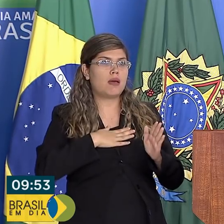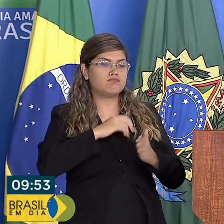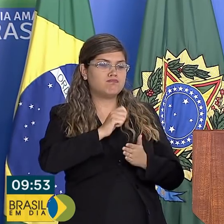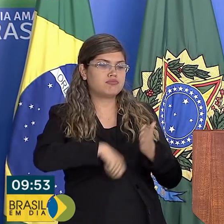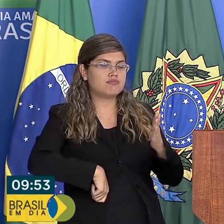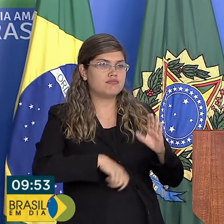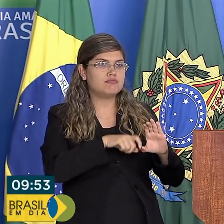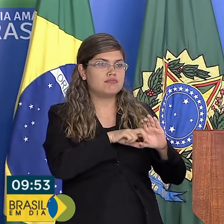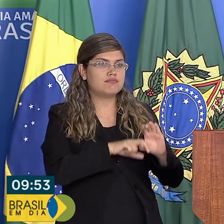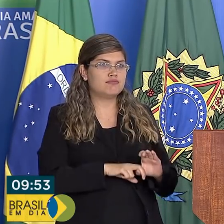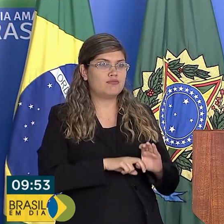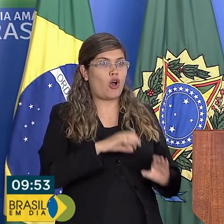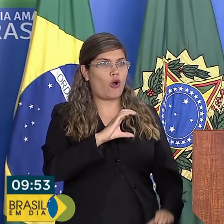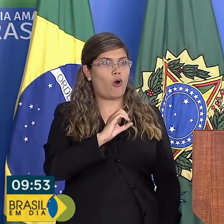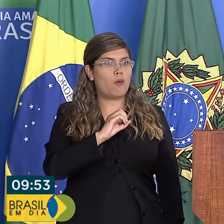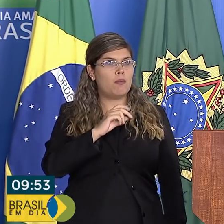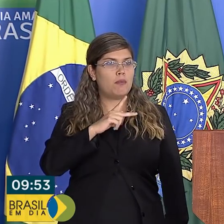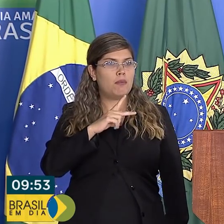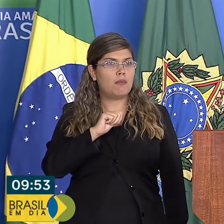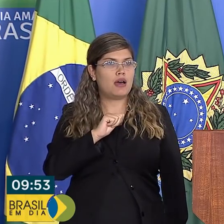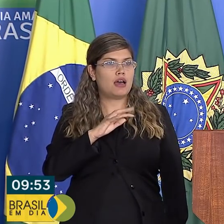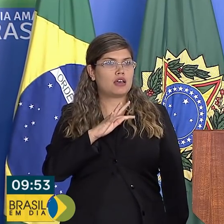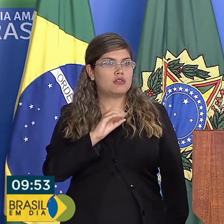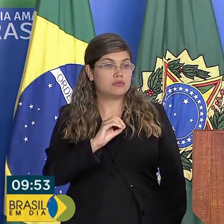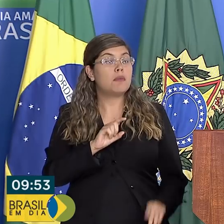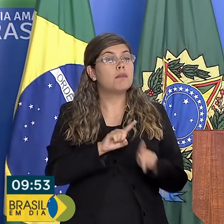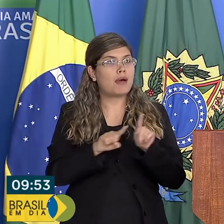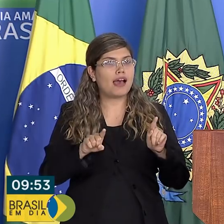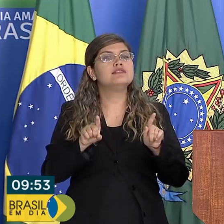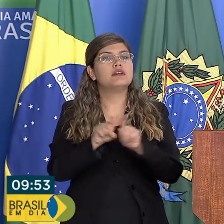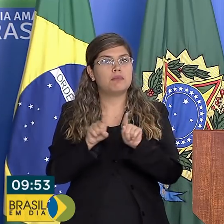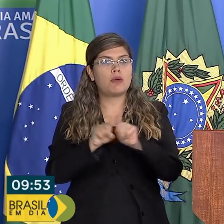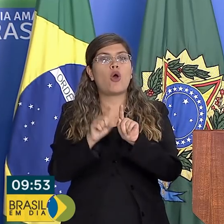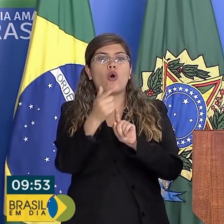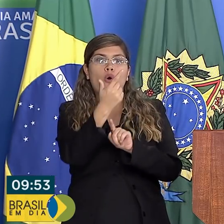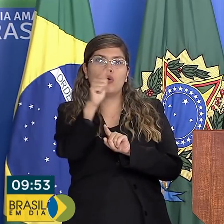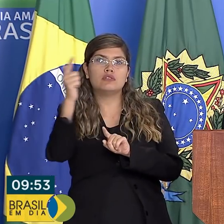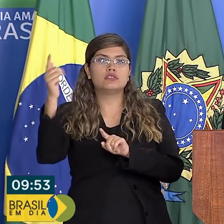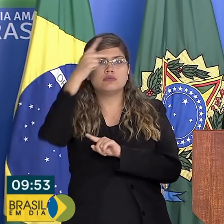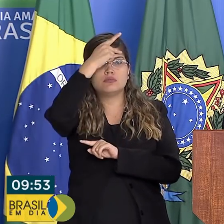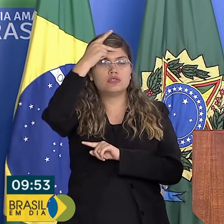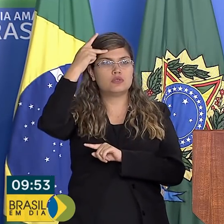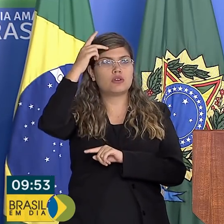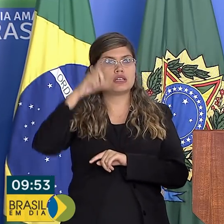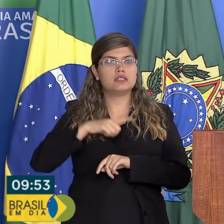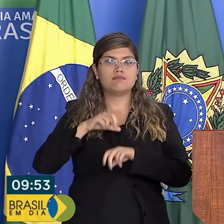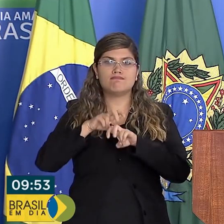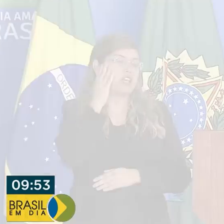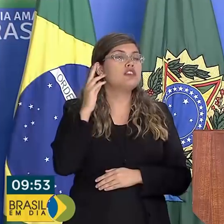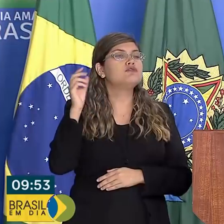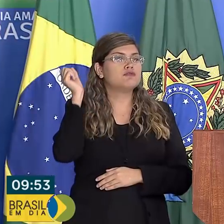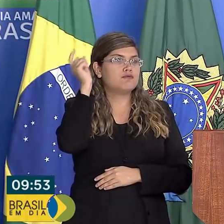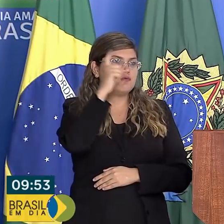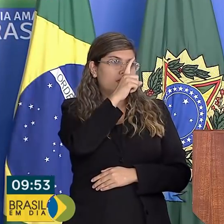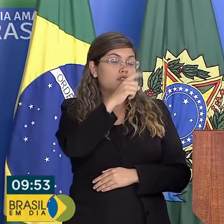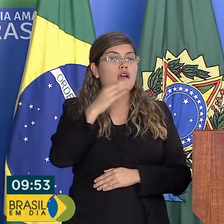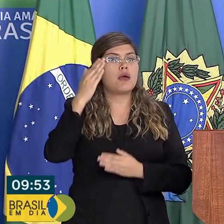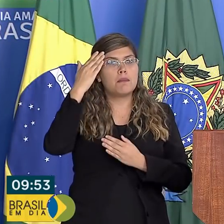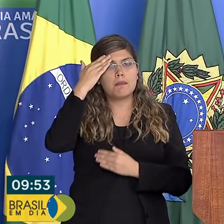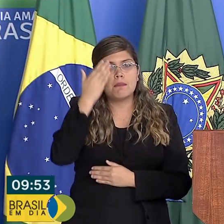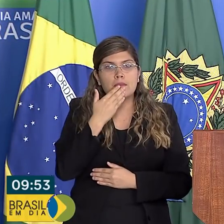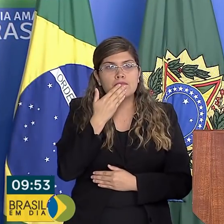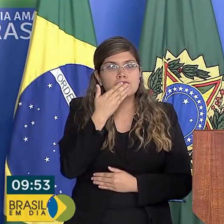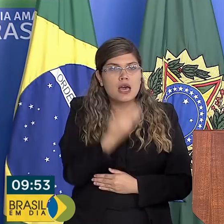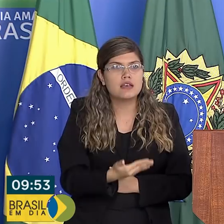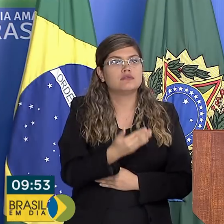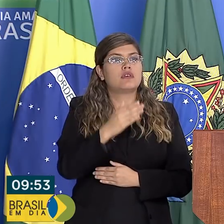compacta. Depende de outras pessoas que frequentam essa mesma Praça dos Três Poderes. Peço aos deputados e